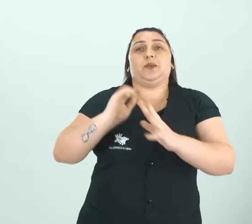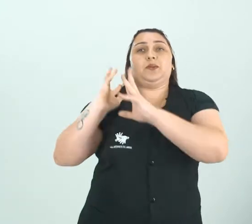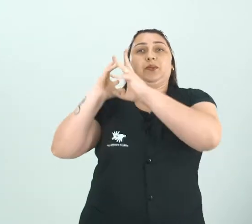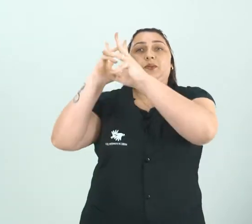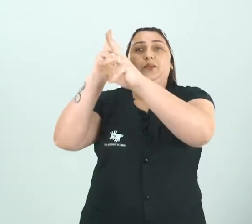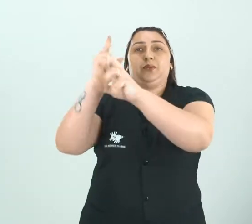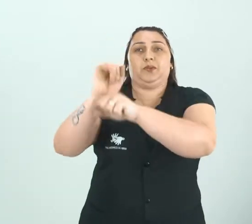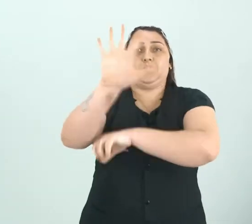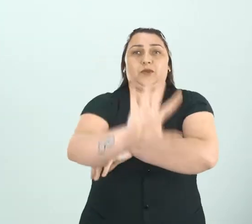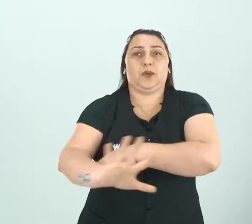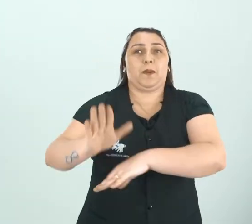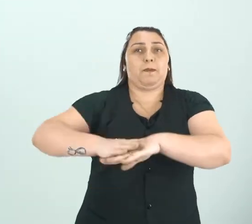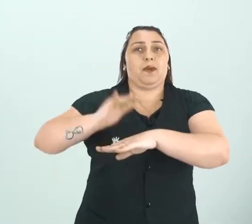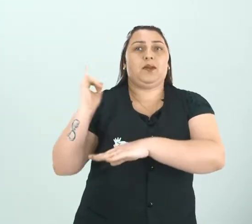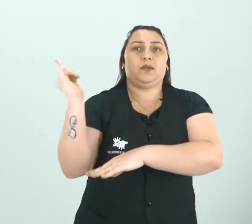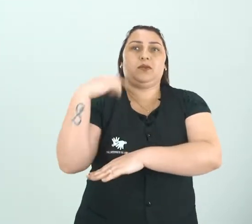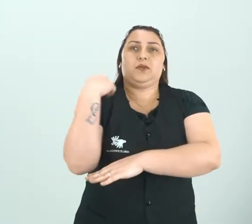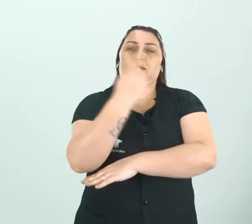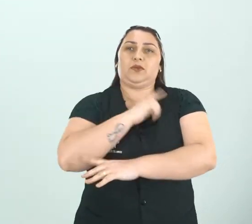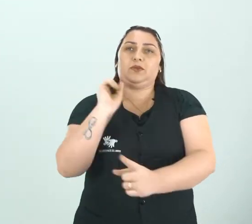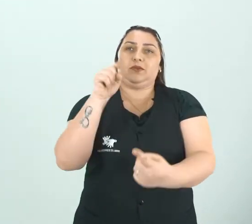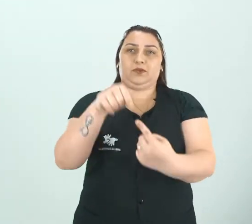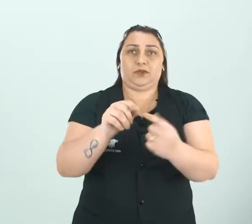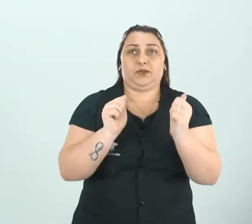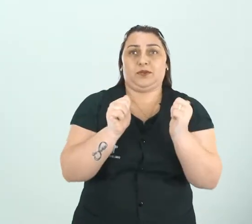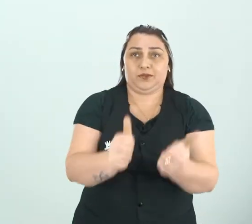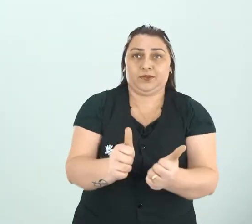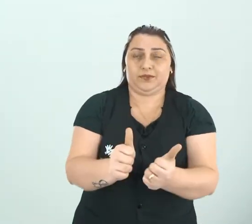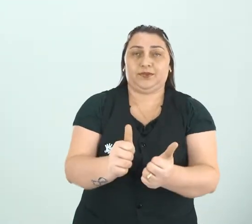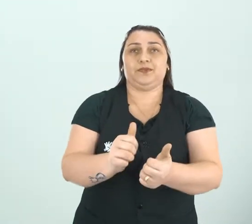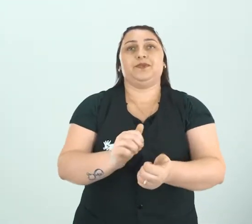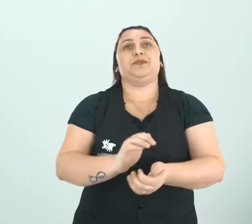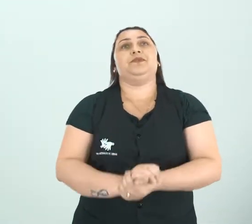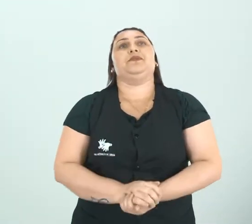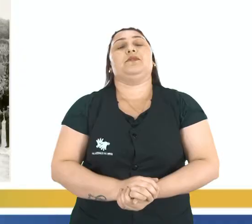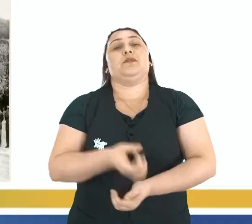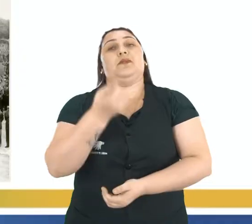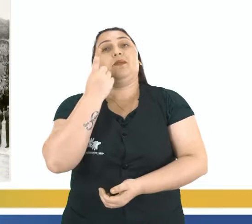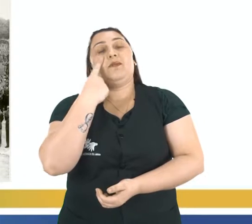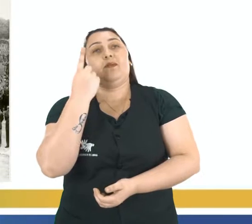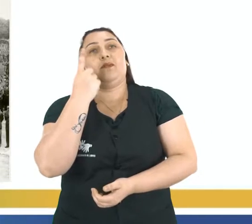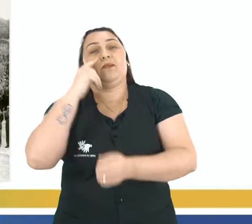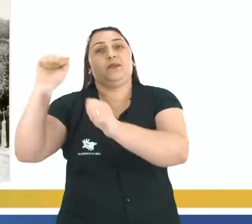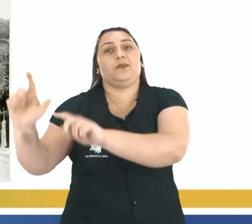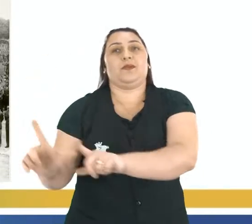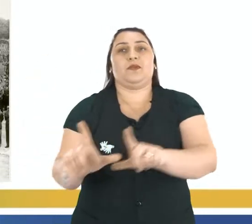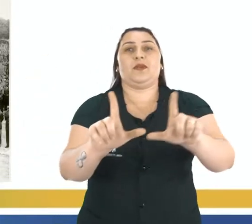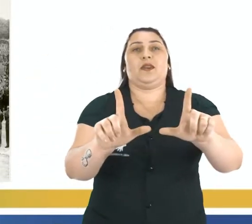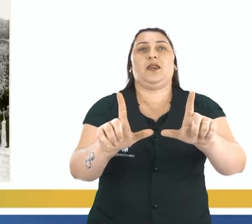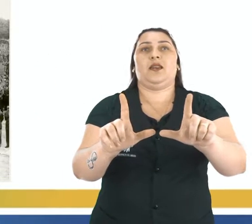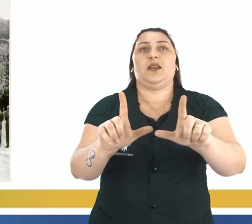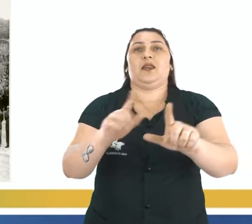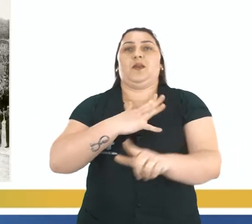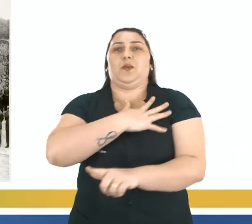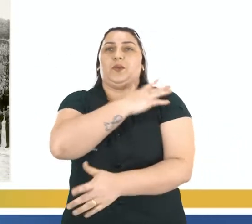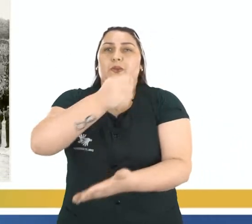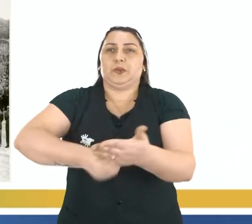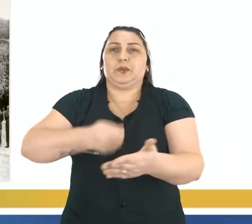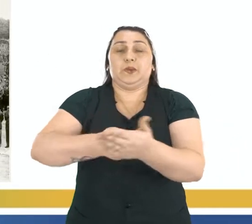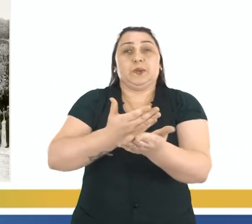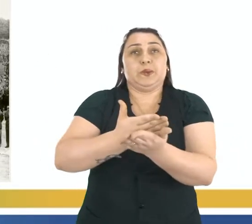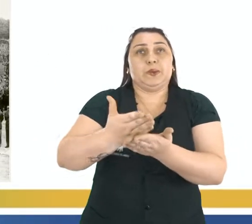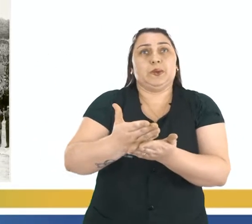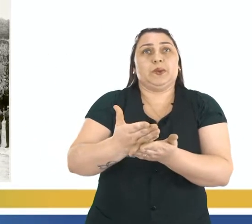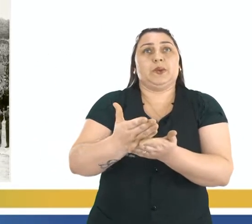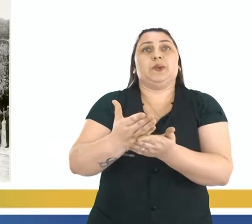e aqueles que vão ser mais importantes para os nossos objetivos, certo? Então vamos lá, observem aí no slide. A ditadura militar ela foi